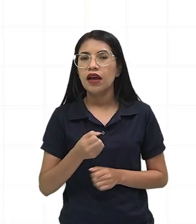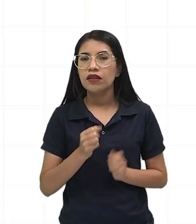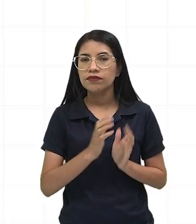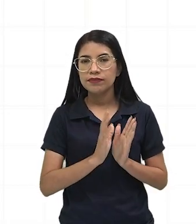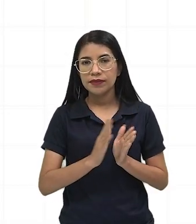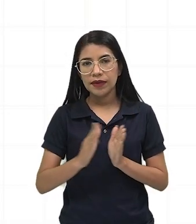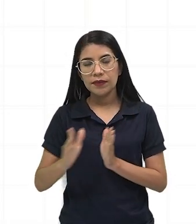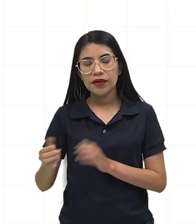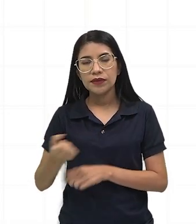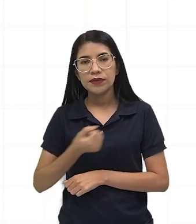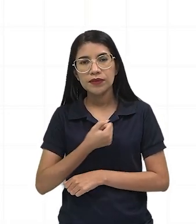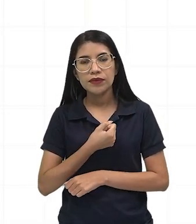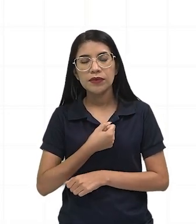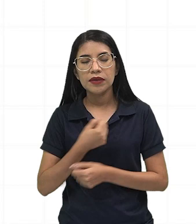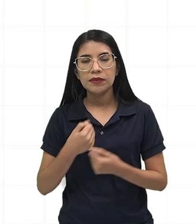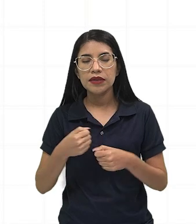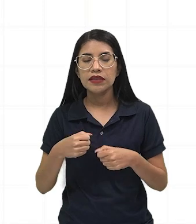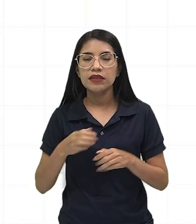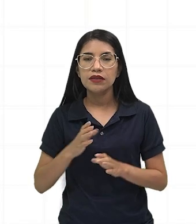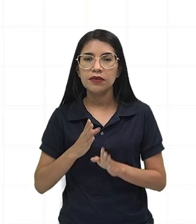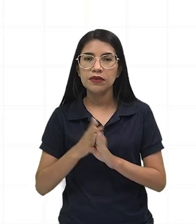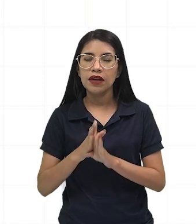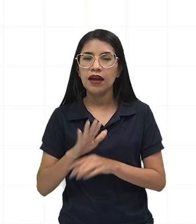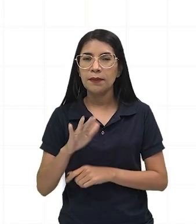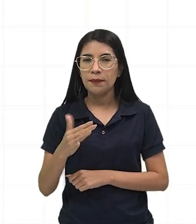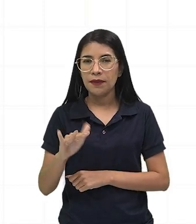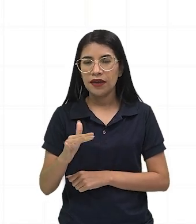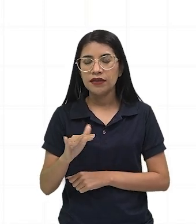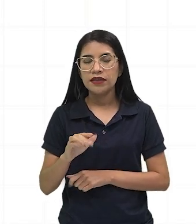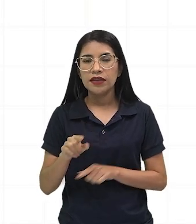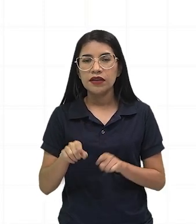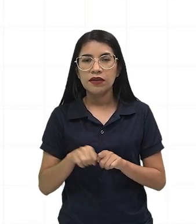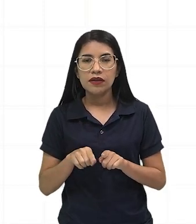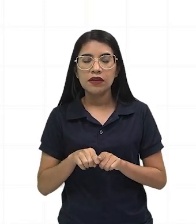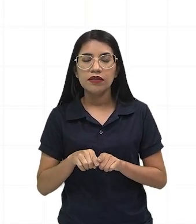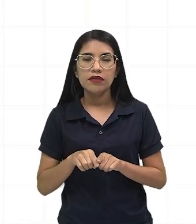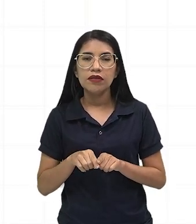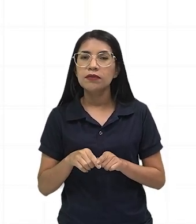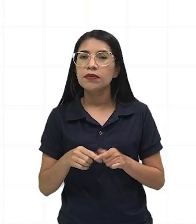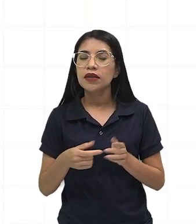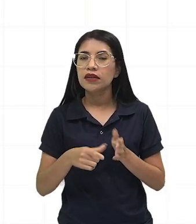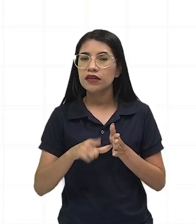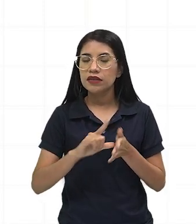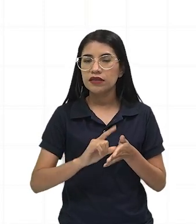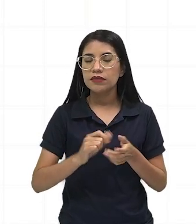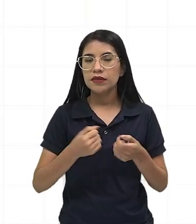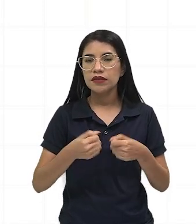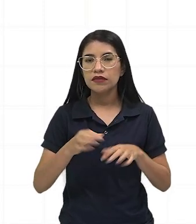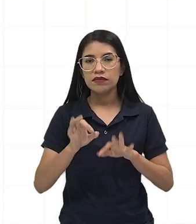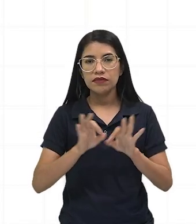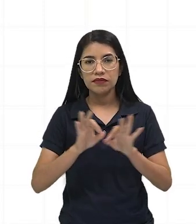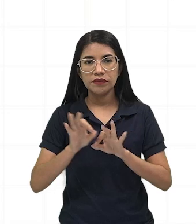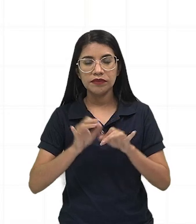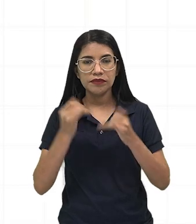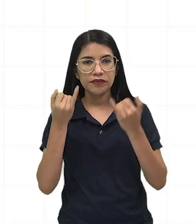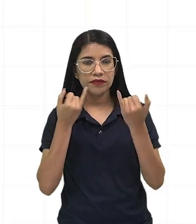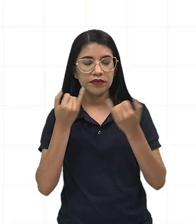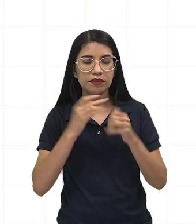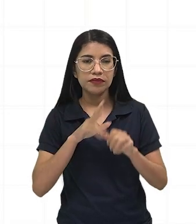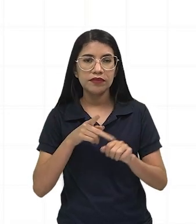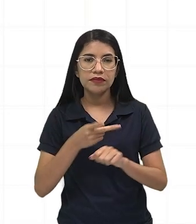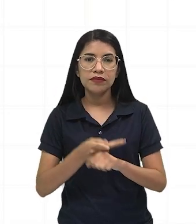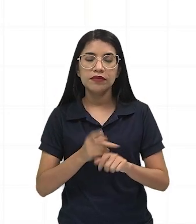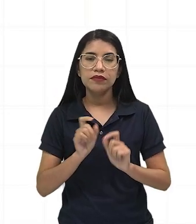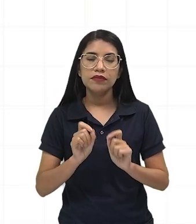numérica e nós encontrarmos a média aritmética, primeiro eu organizo esses dados, certo?